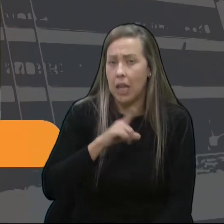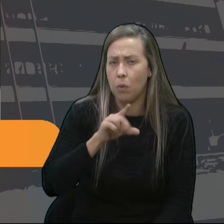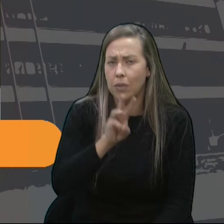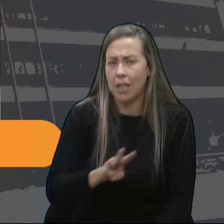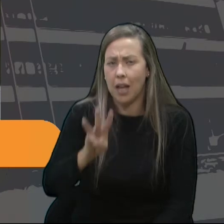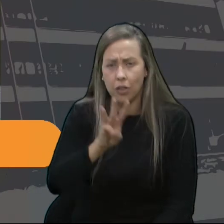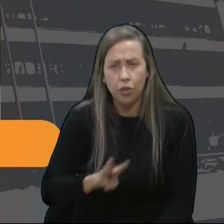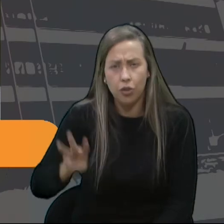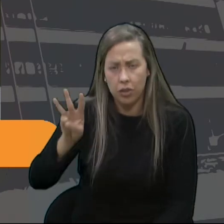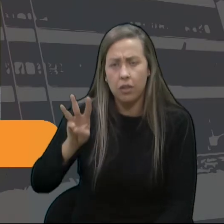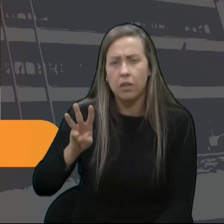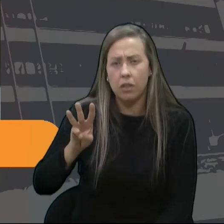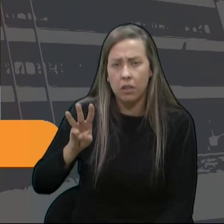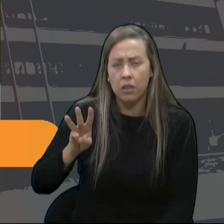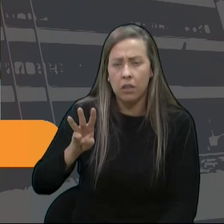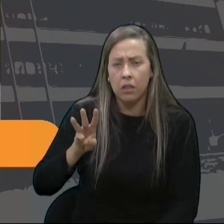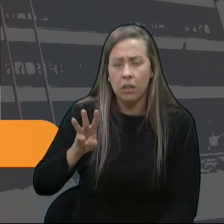site...